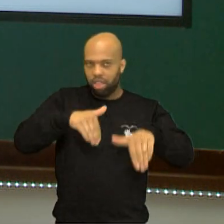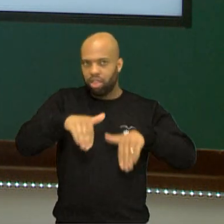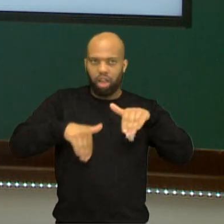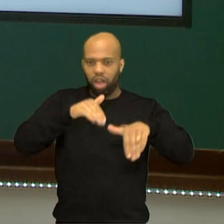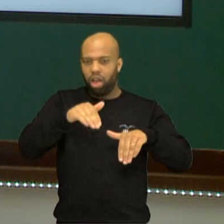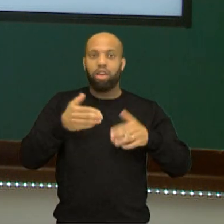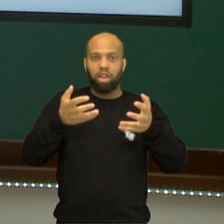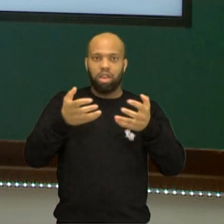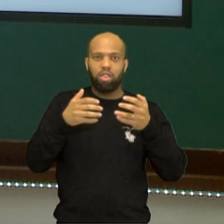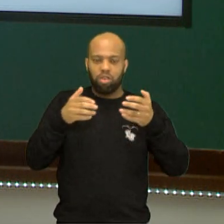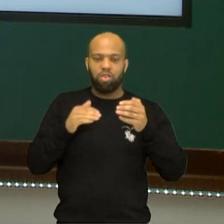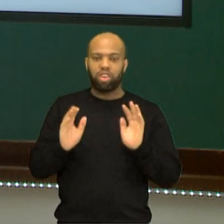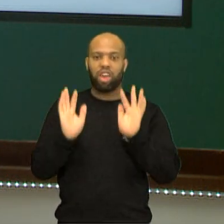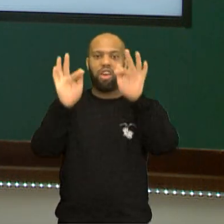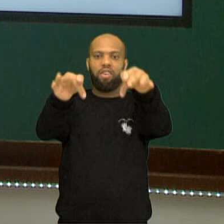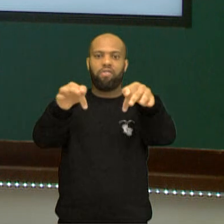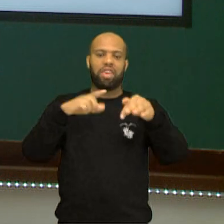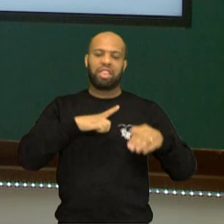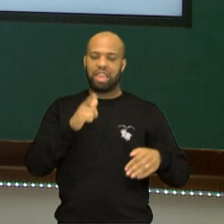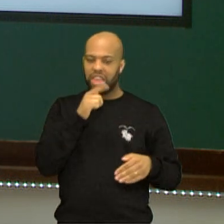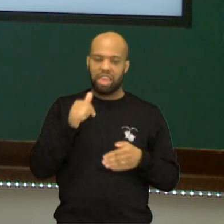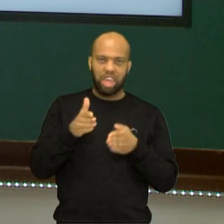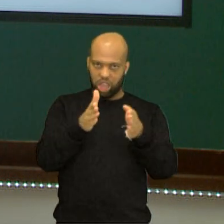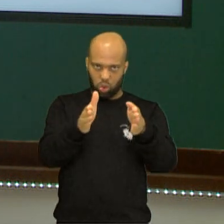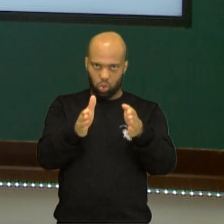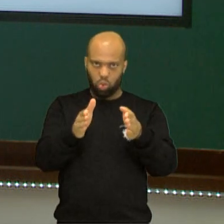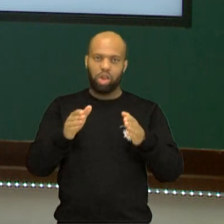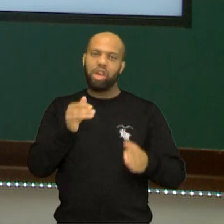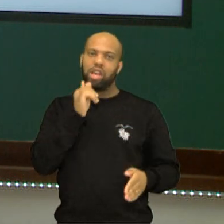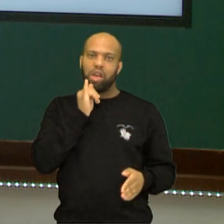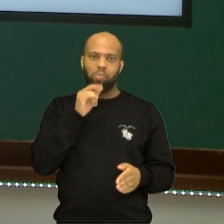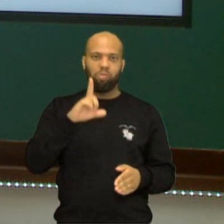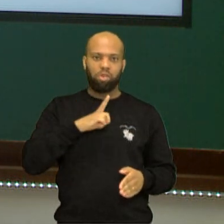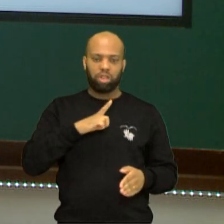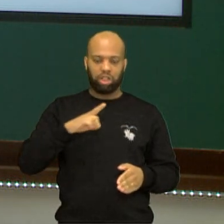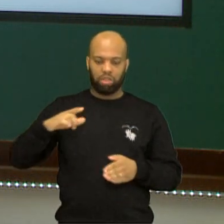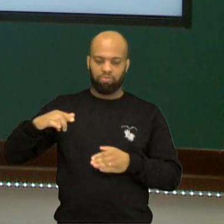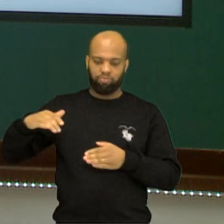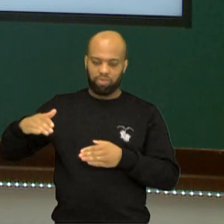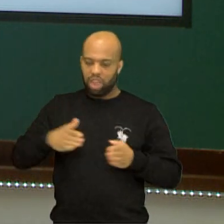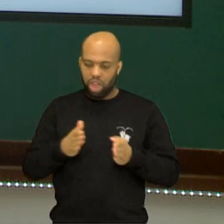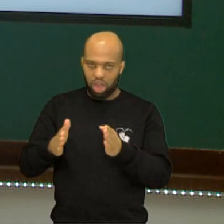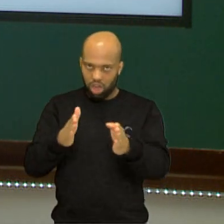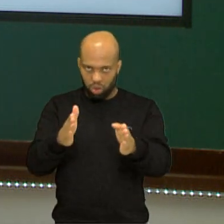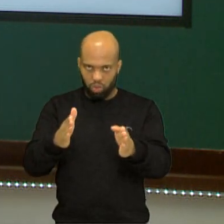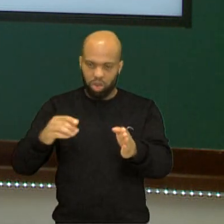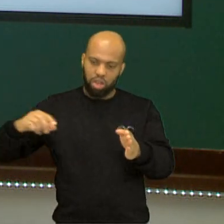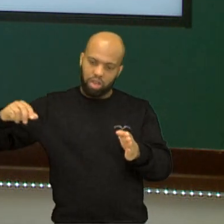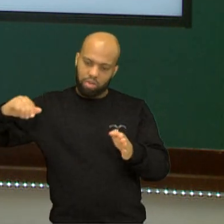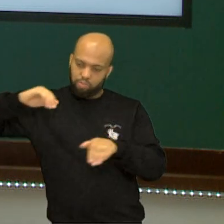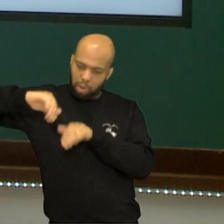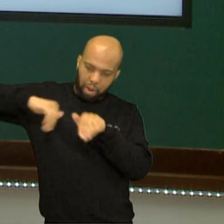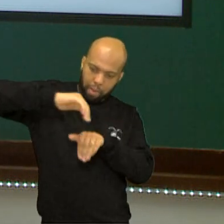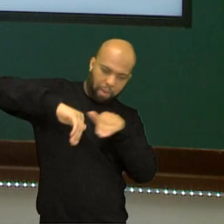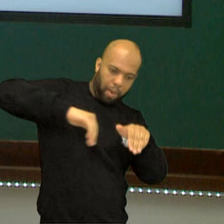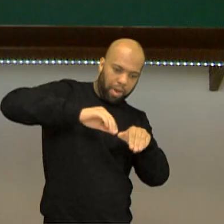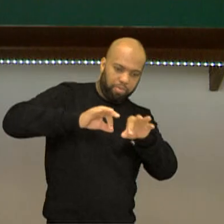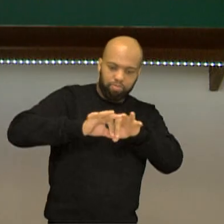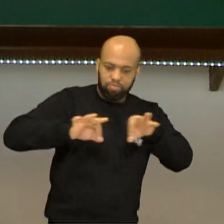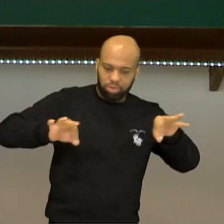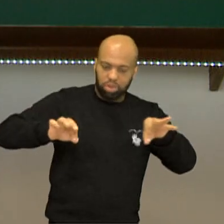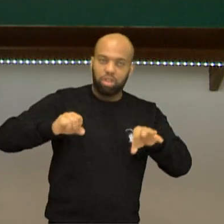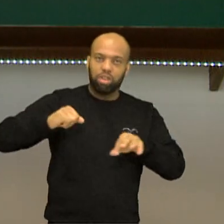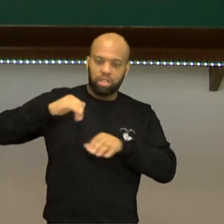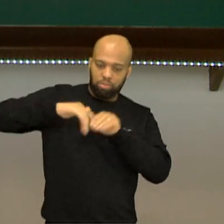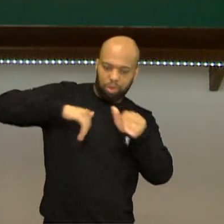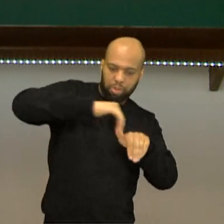né, ir para um rio, certo? Atravessar a margem de um rio. Você imagina que esse rio tem correnteza. Se você imaginar o ponto que você quer chegar e